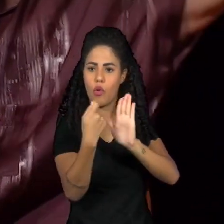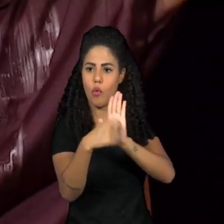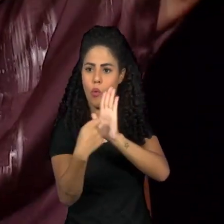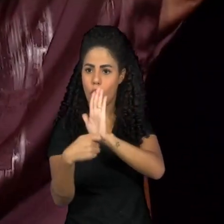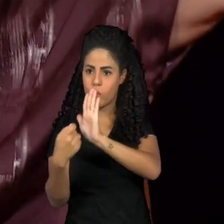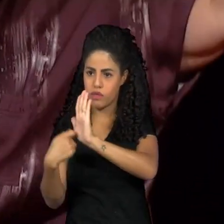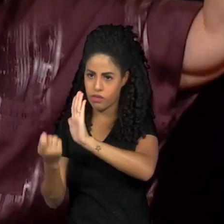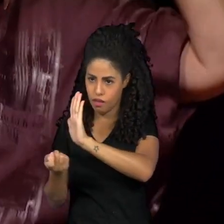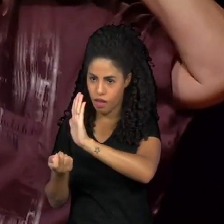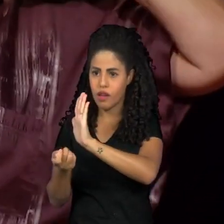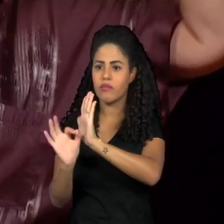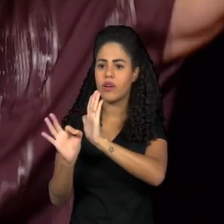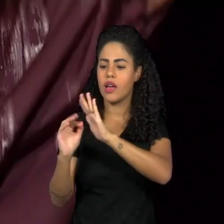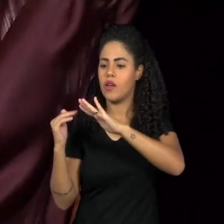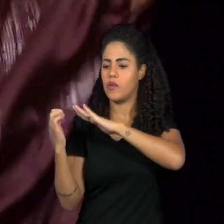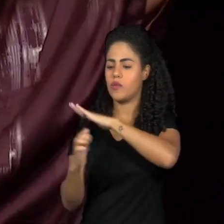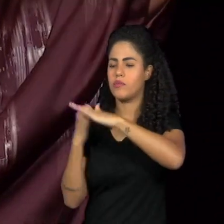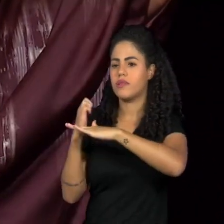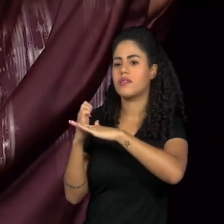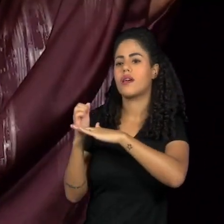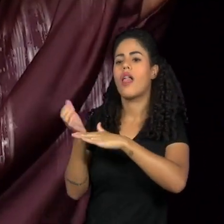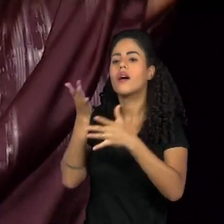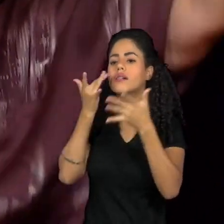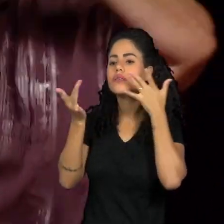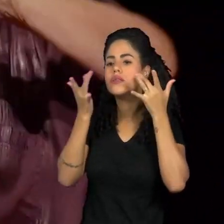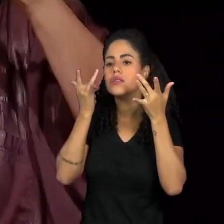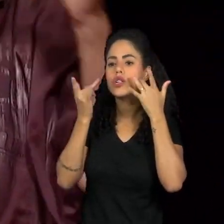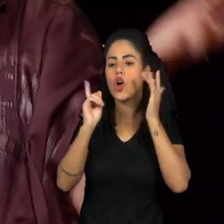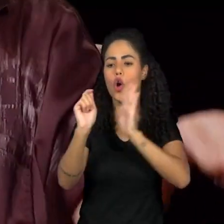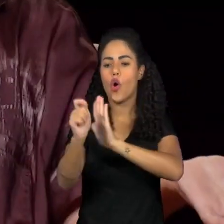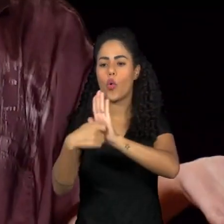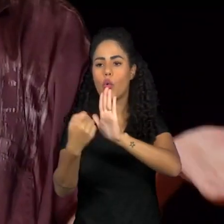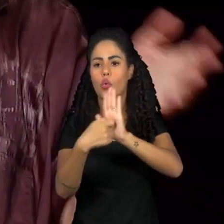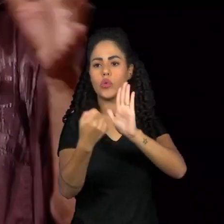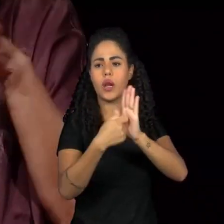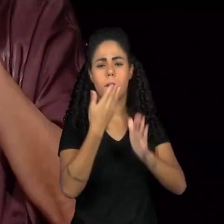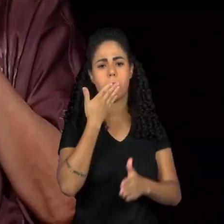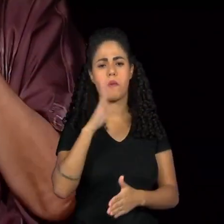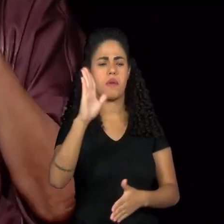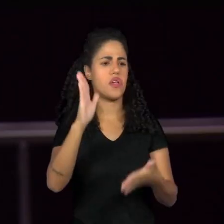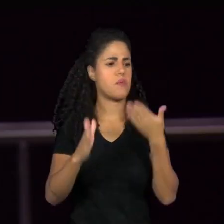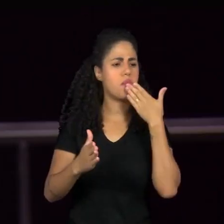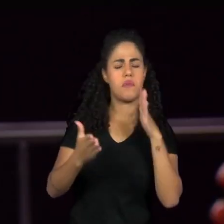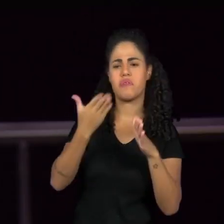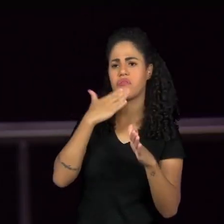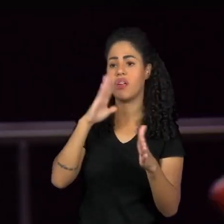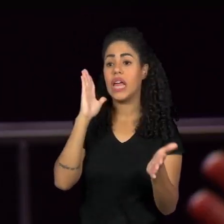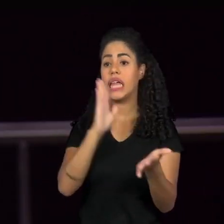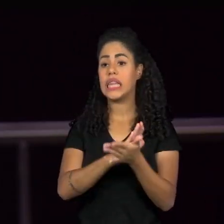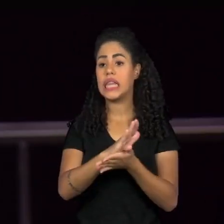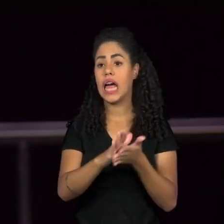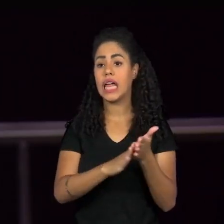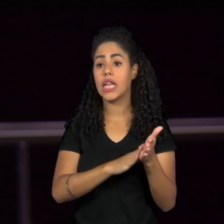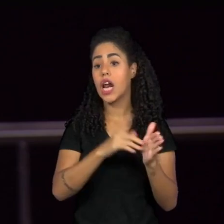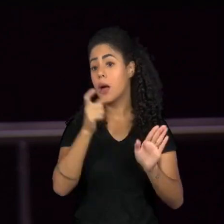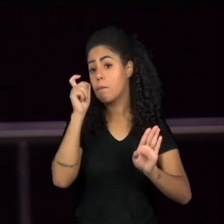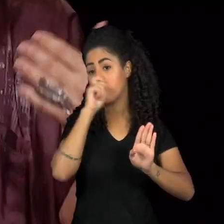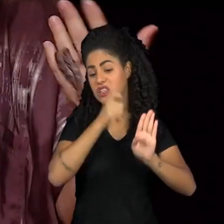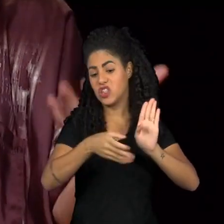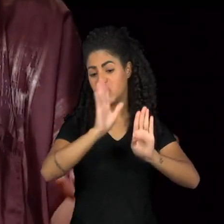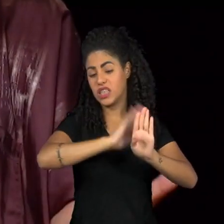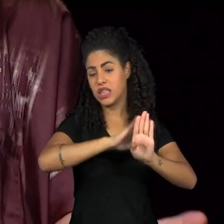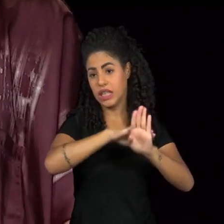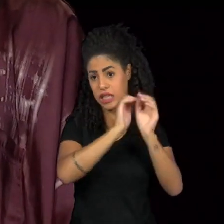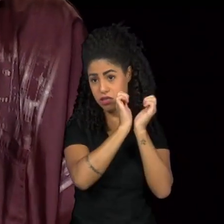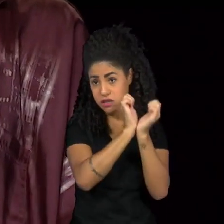manager, empresário do teatro, ia para a Europa, contratava, prometia mundos e fundos, chegava aqui, não tinha nada, enfim. E as